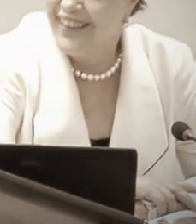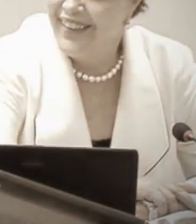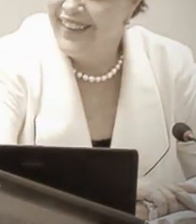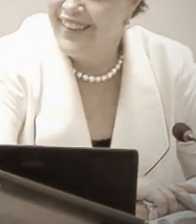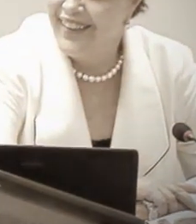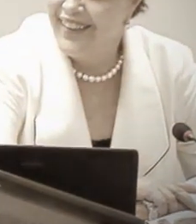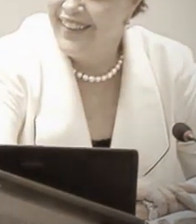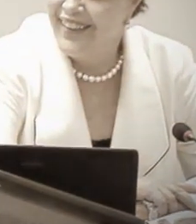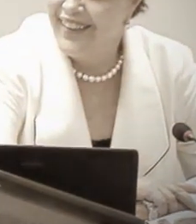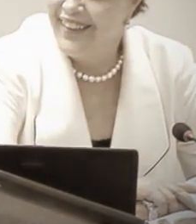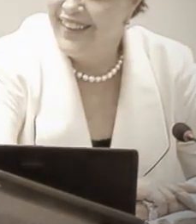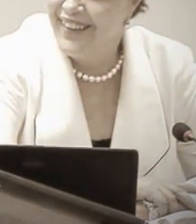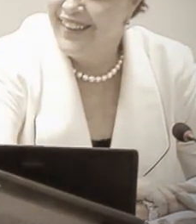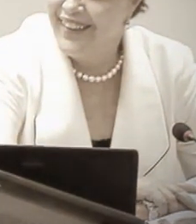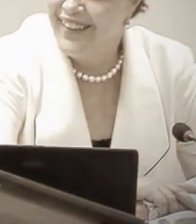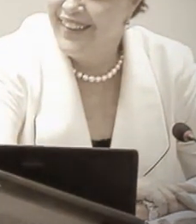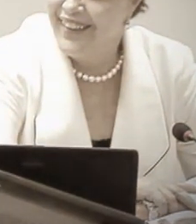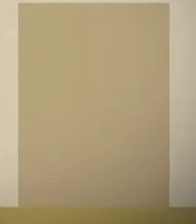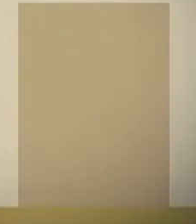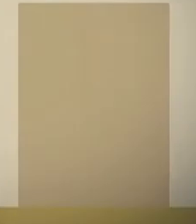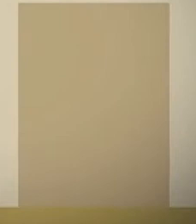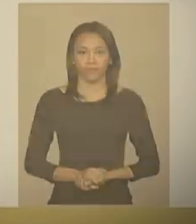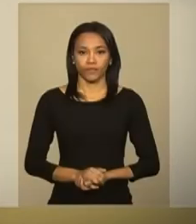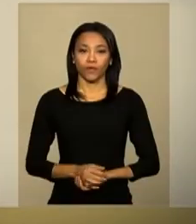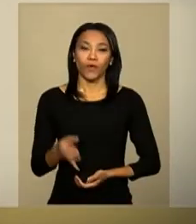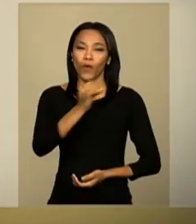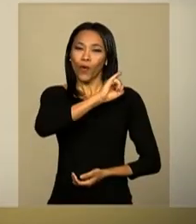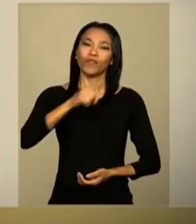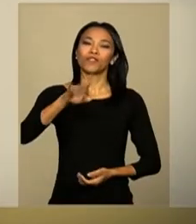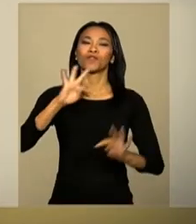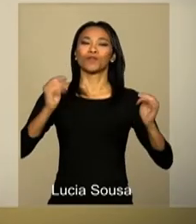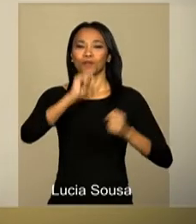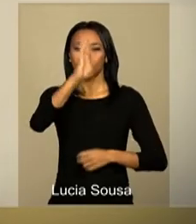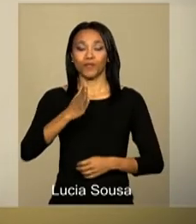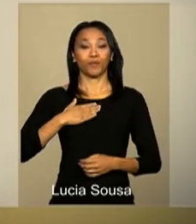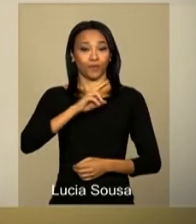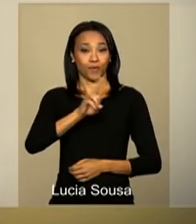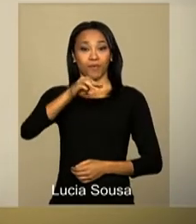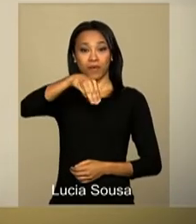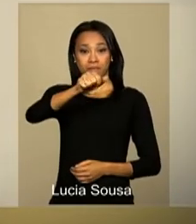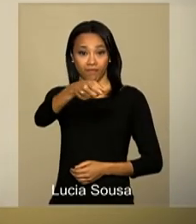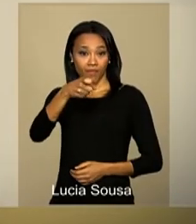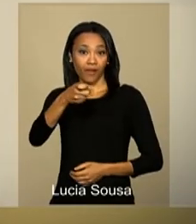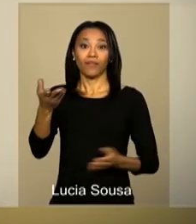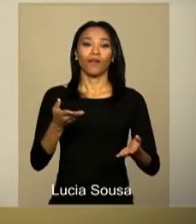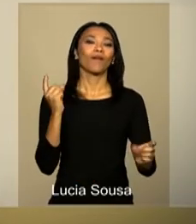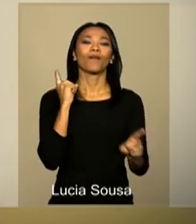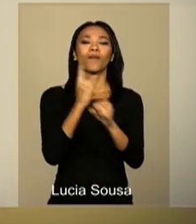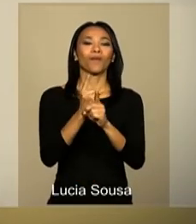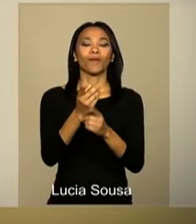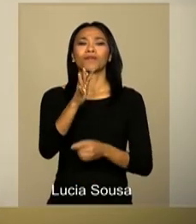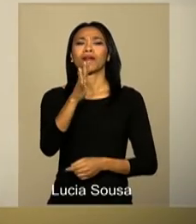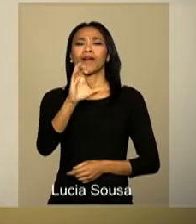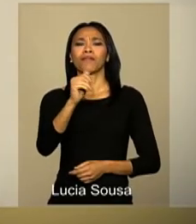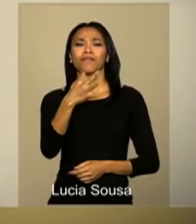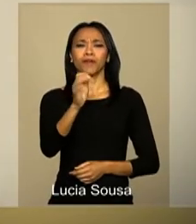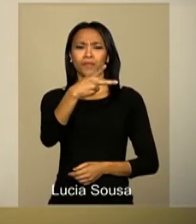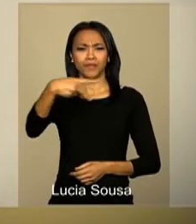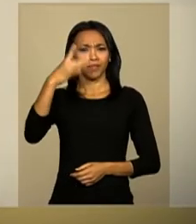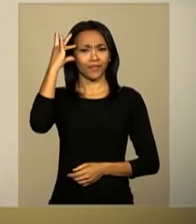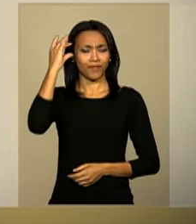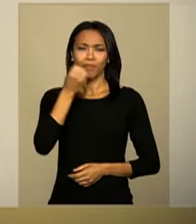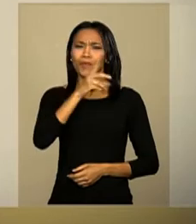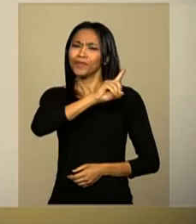café com a Presidenta fala você em todo o Brasil eu sou o Max Gonçalves e começa agora mas o café com a